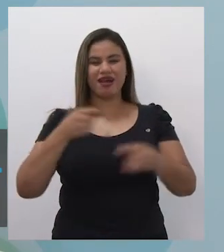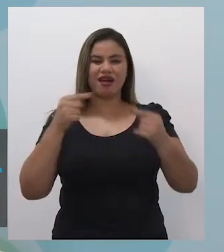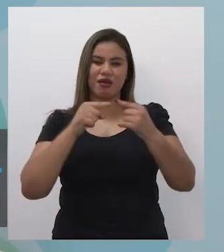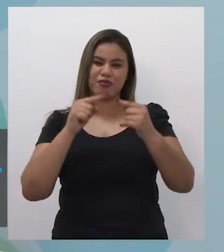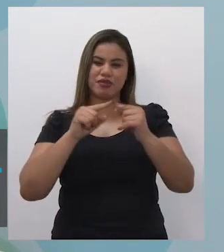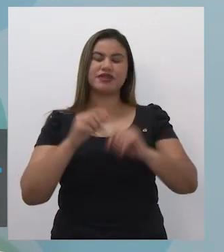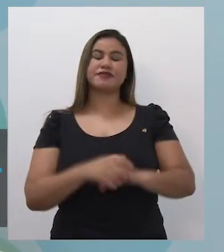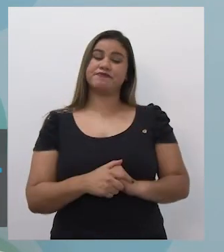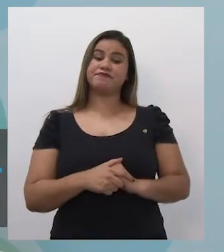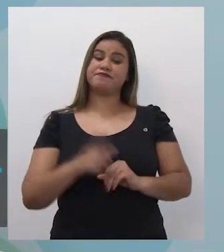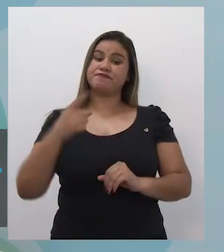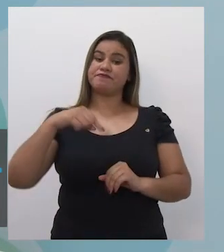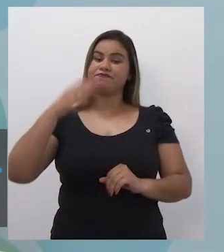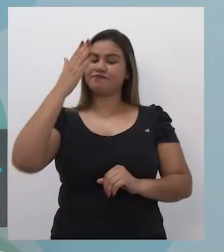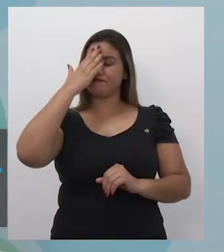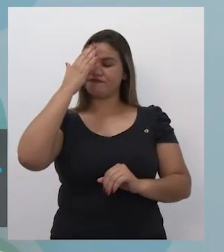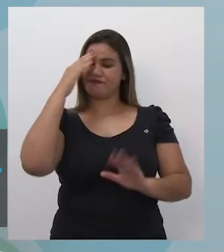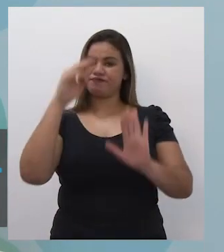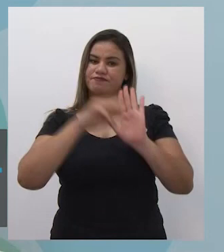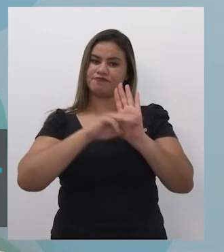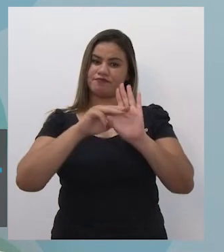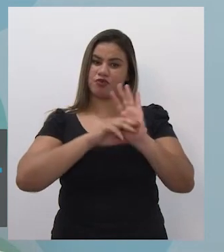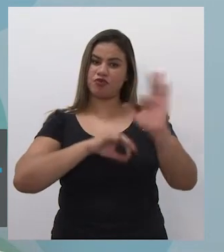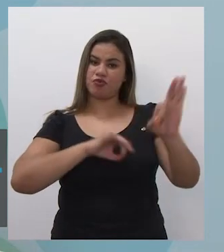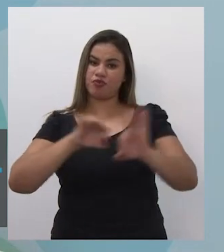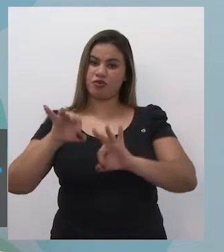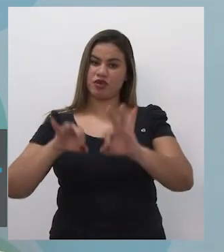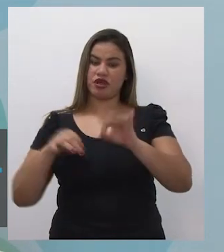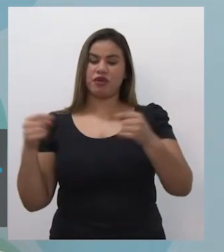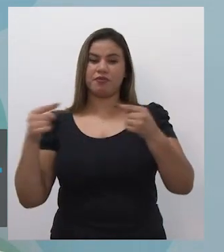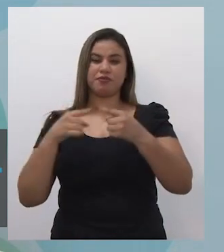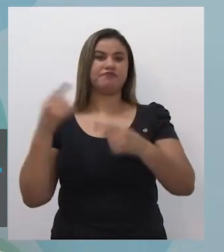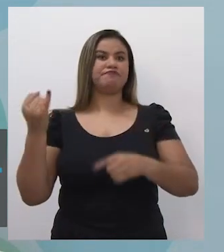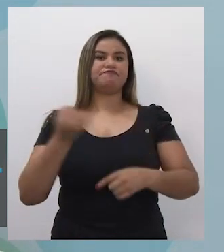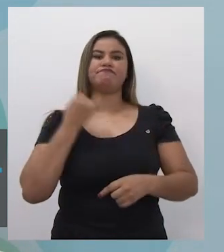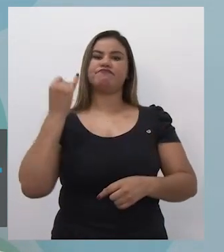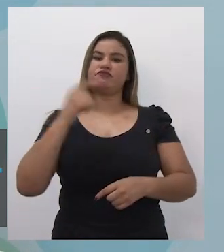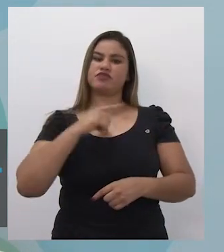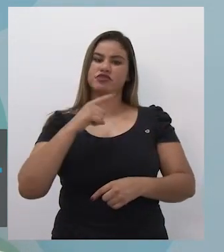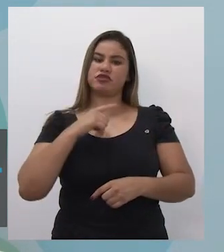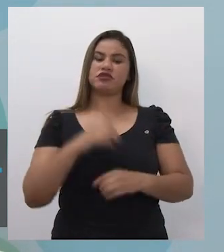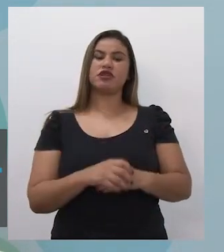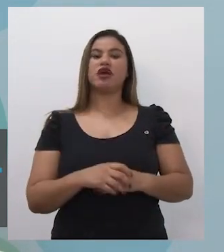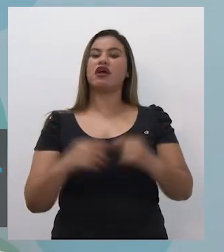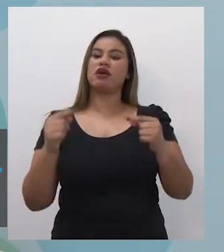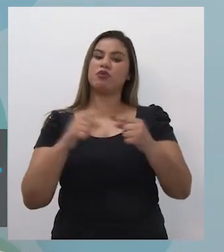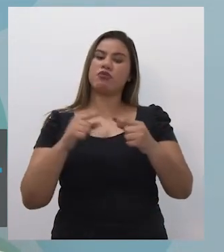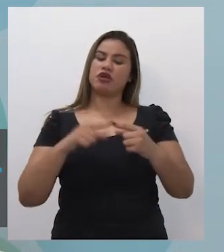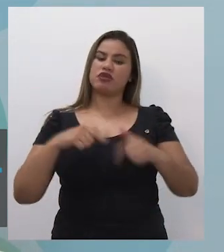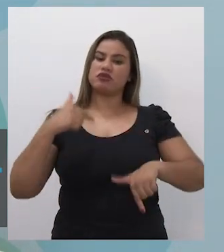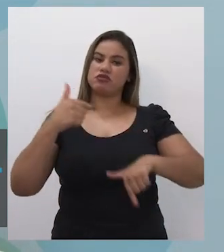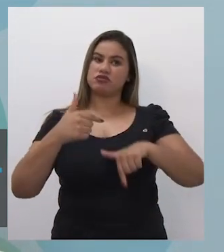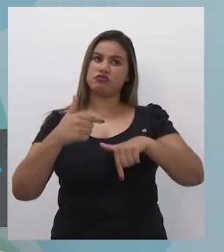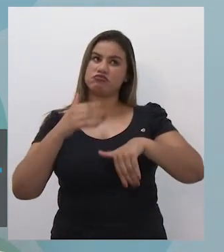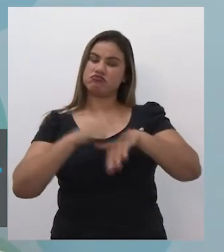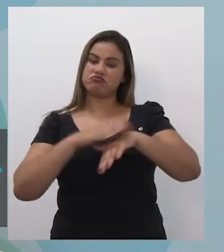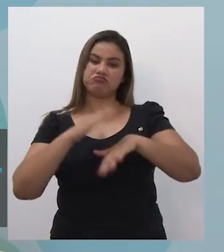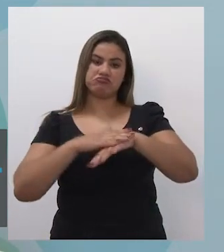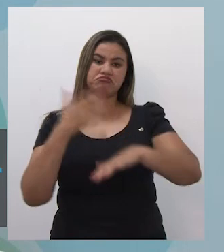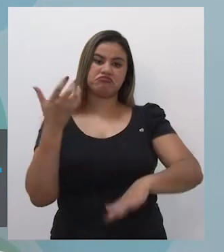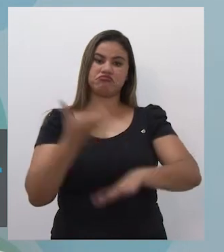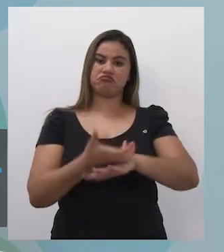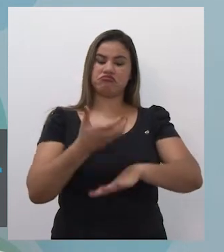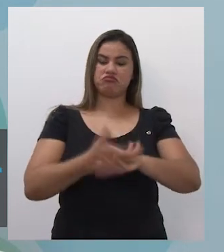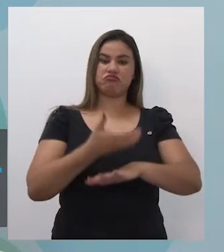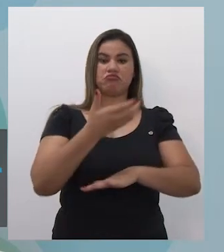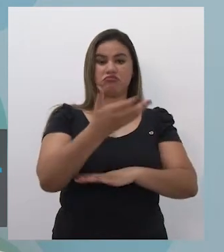com a metodologia de projetos, alguns aspectos eles são essenciais, né? Que é a questão do trabalho interdisciplinar, a questão da